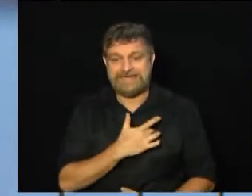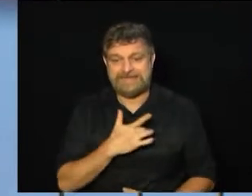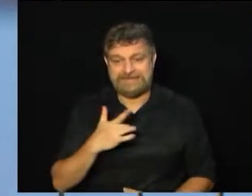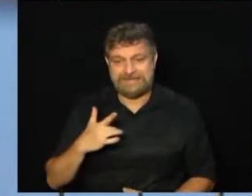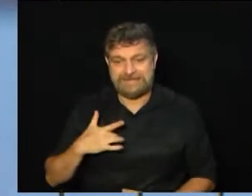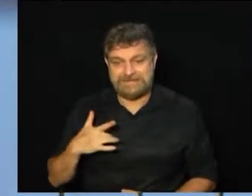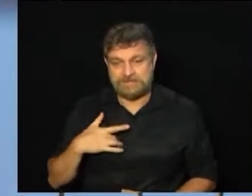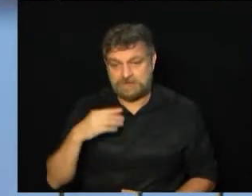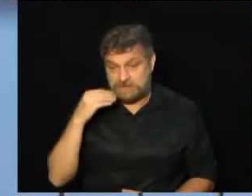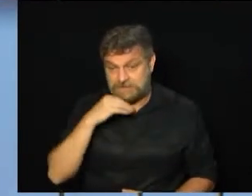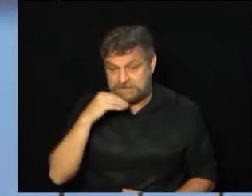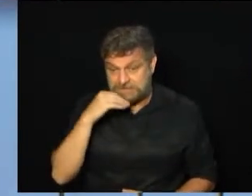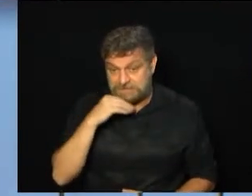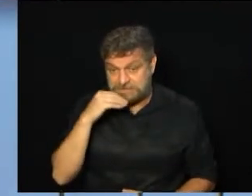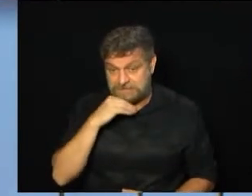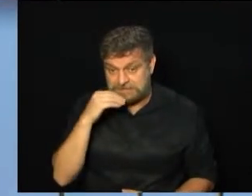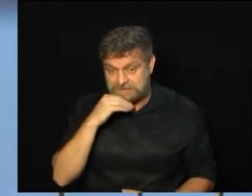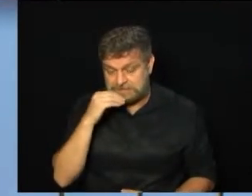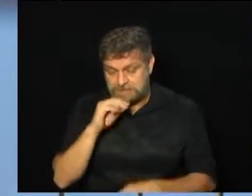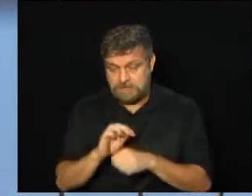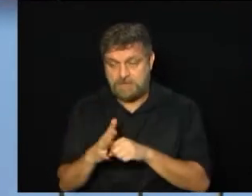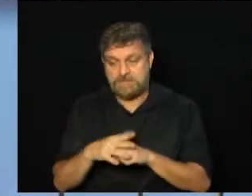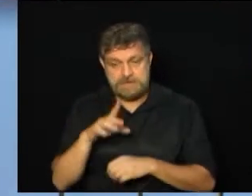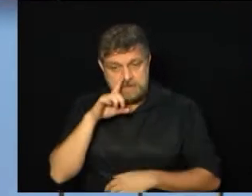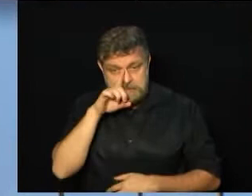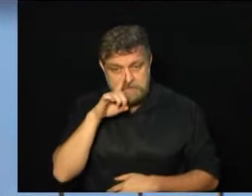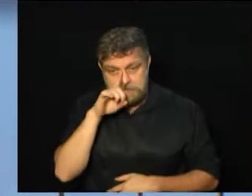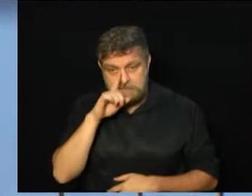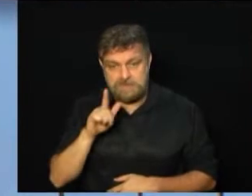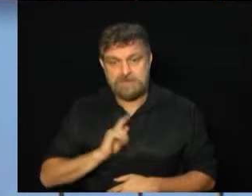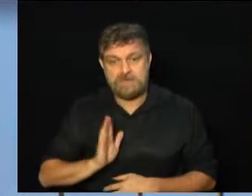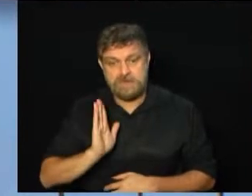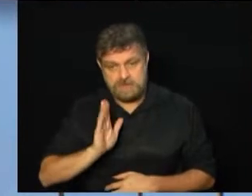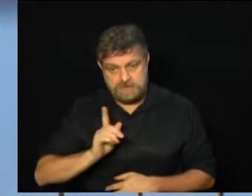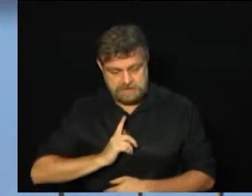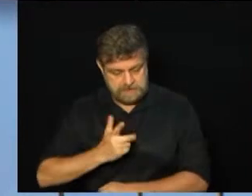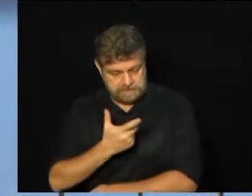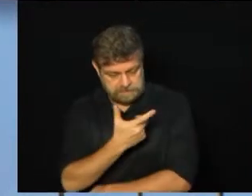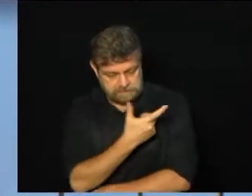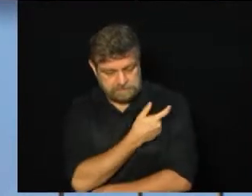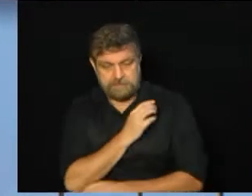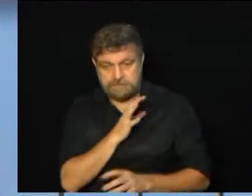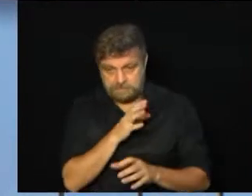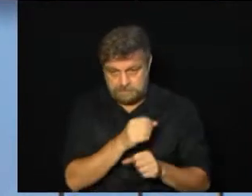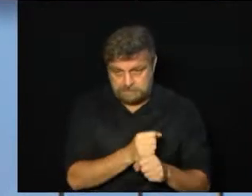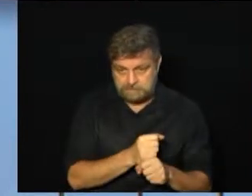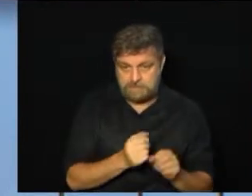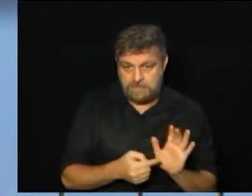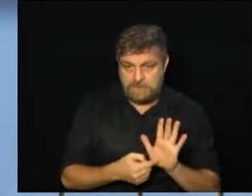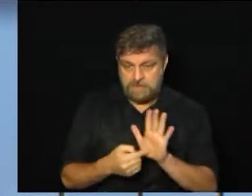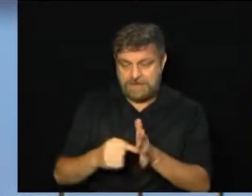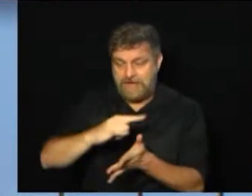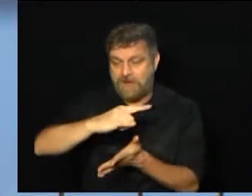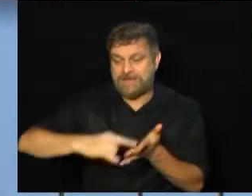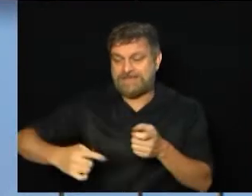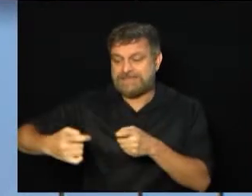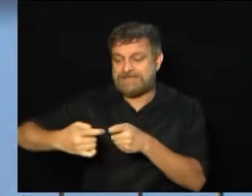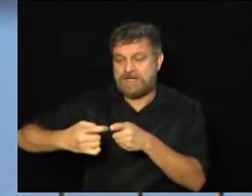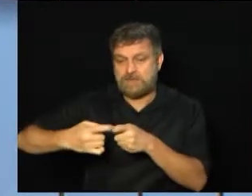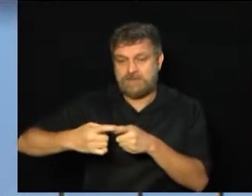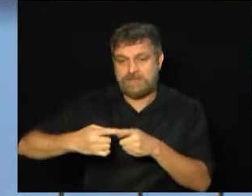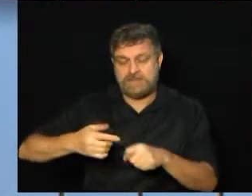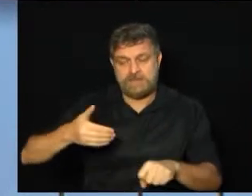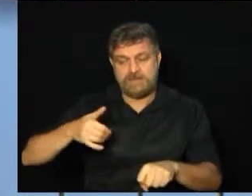maior fragilidade à Covid. Mesmo que tenham o ciclo vacinal completo, devem apresentar o atestado médico para